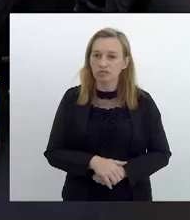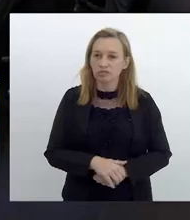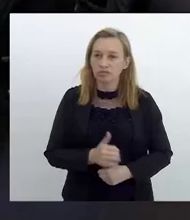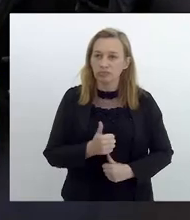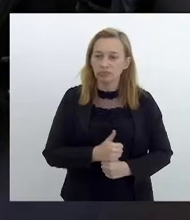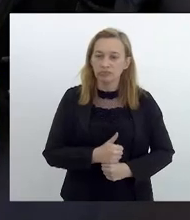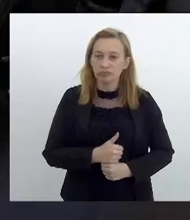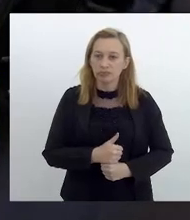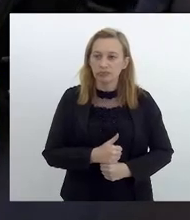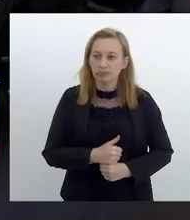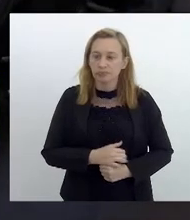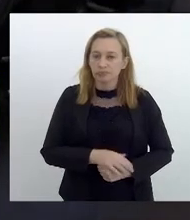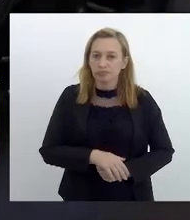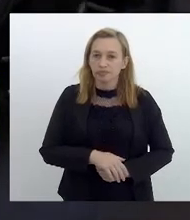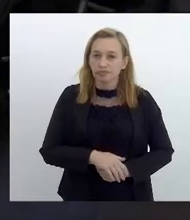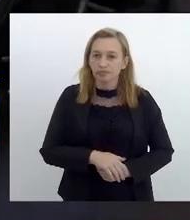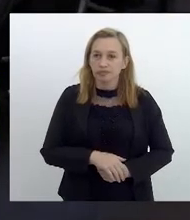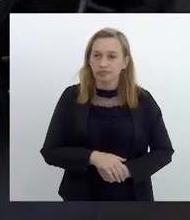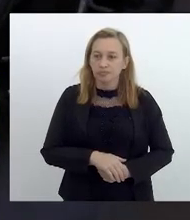E aí